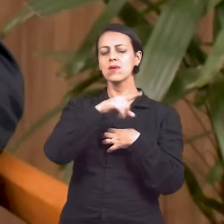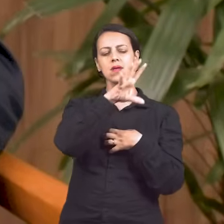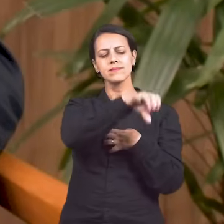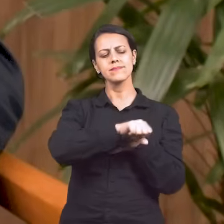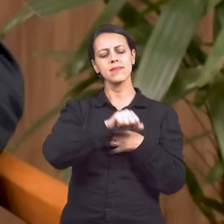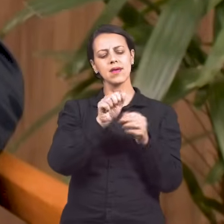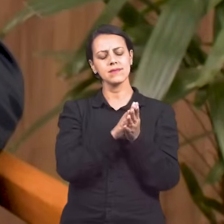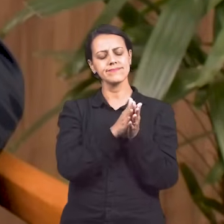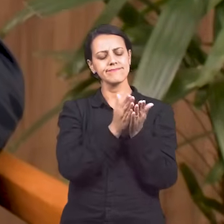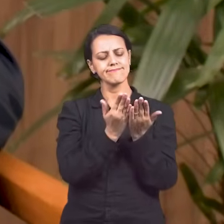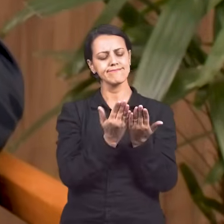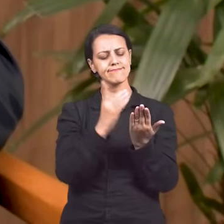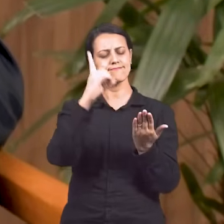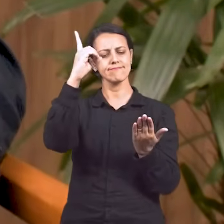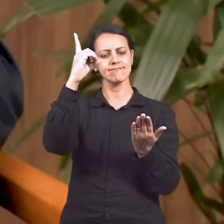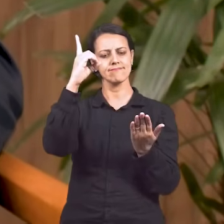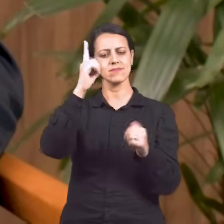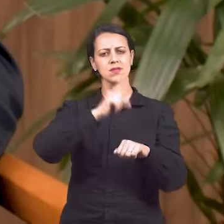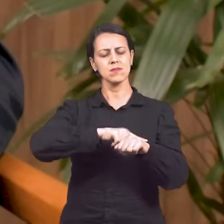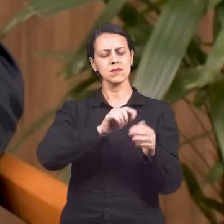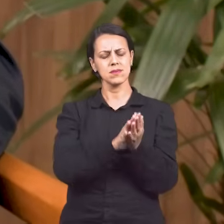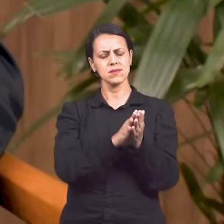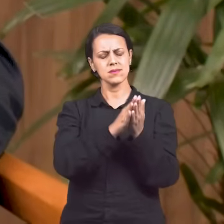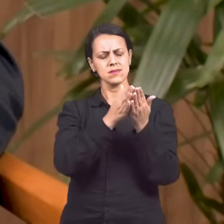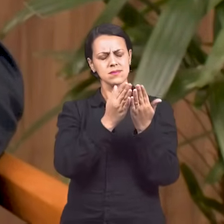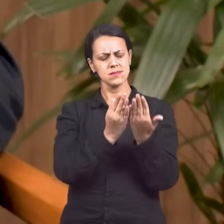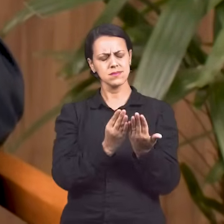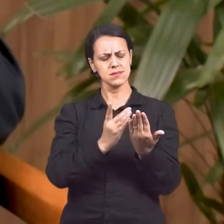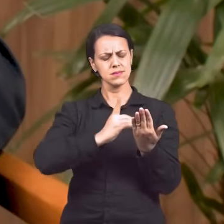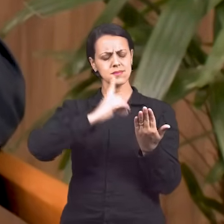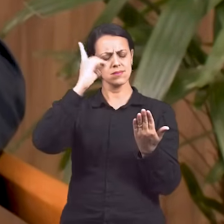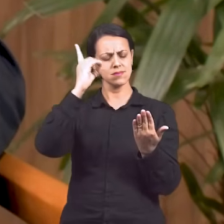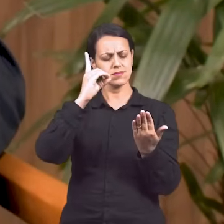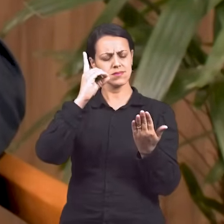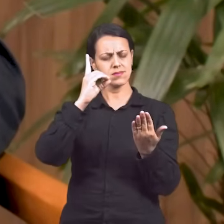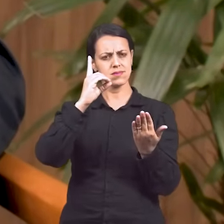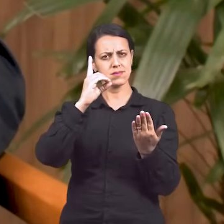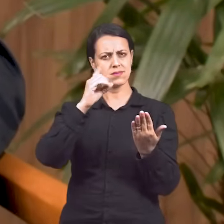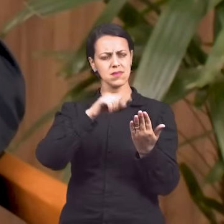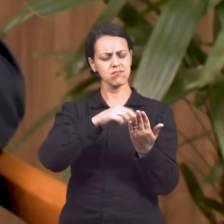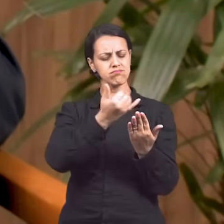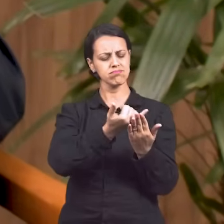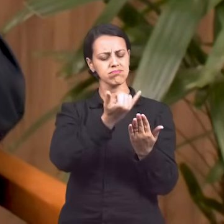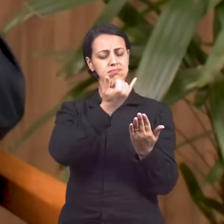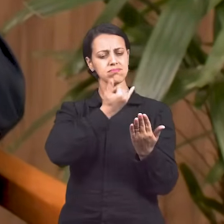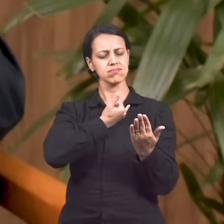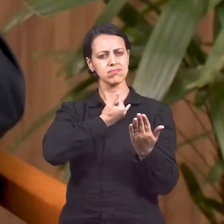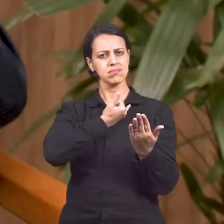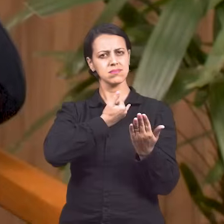palavra. E quando eu abri a palavra, o Senhor falou comigo assim,